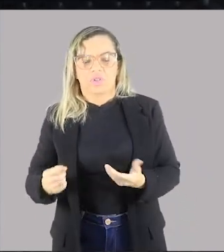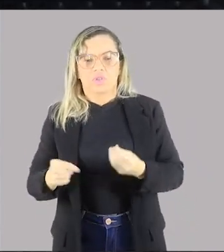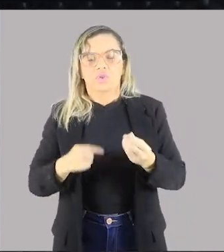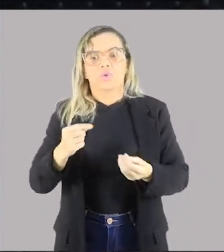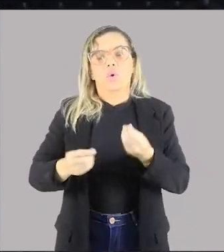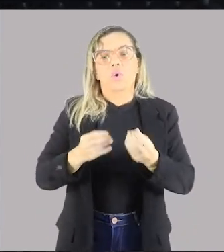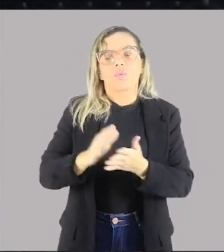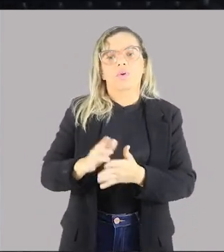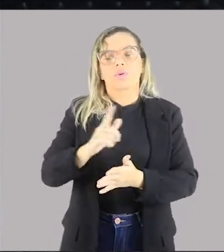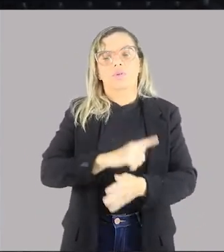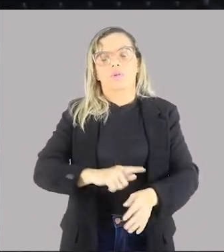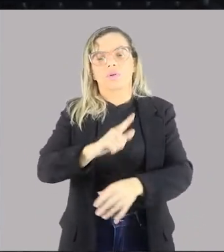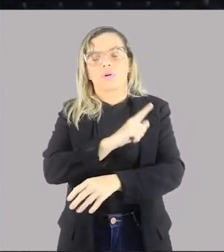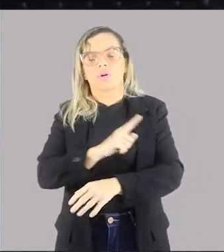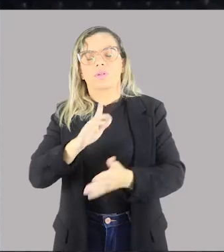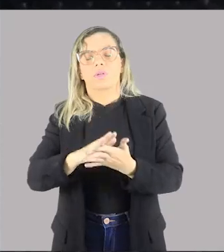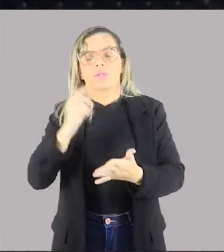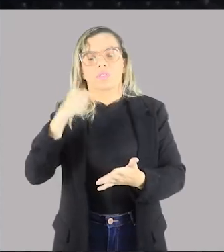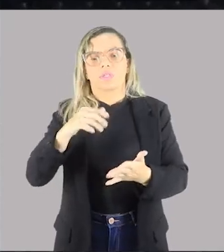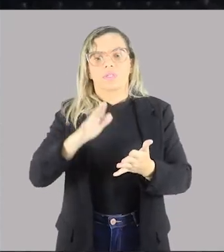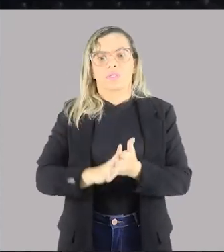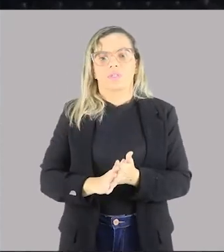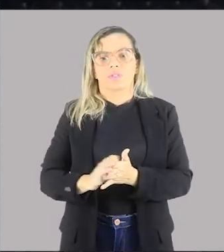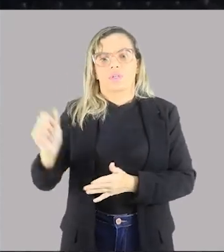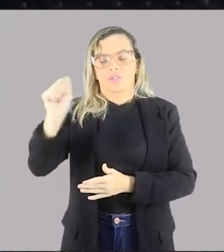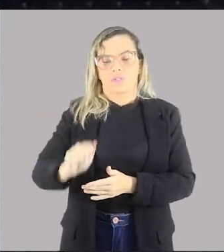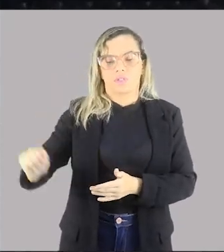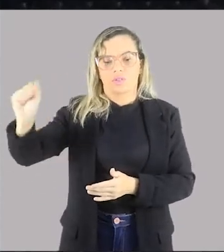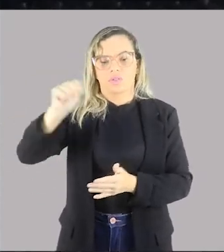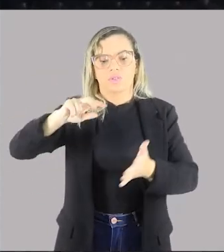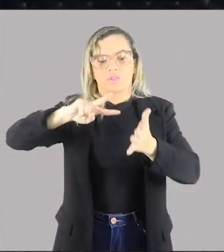de associações, de sindicatos, perfeito?